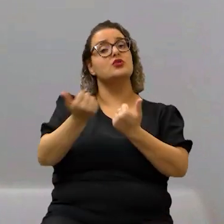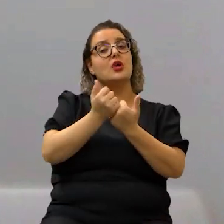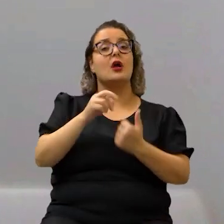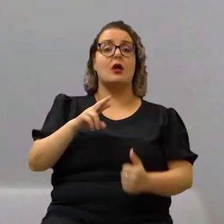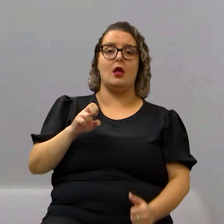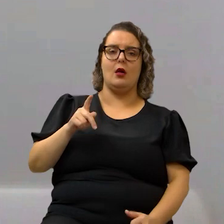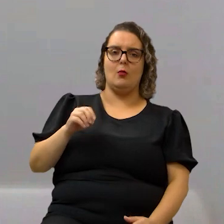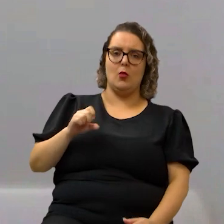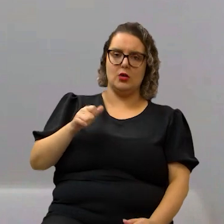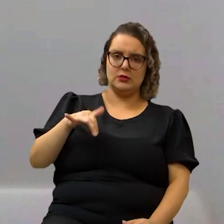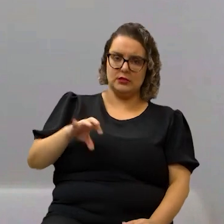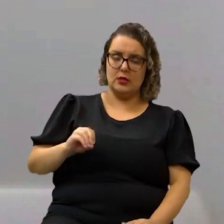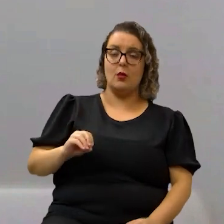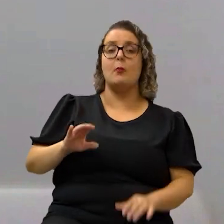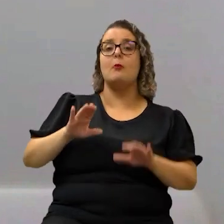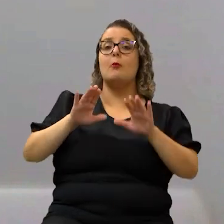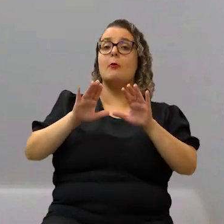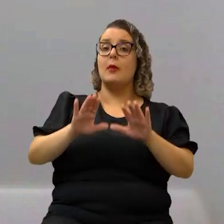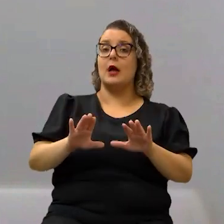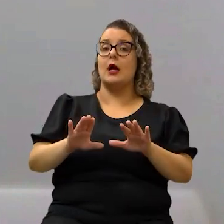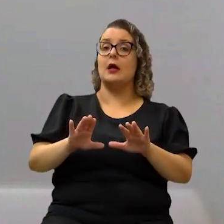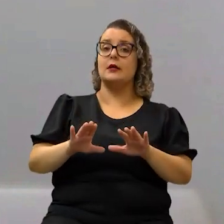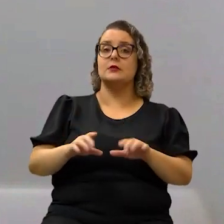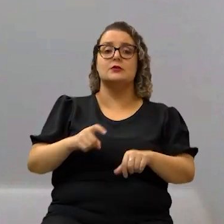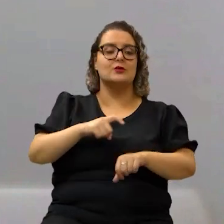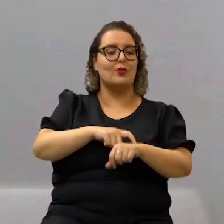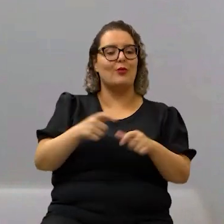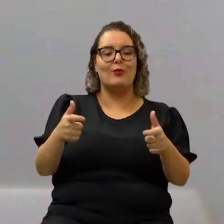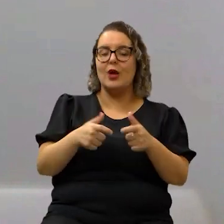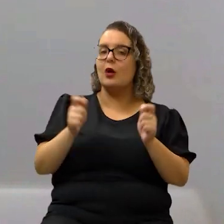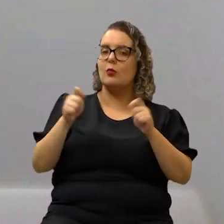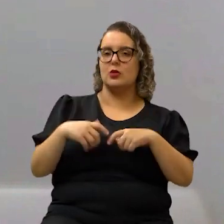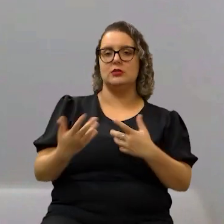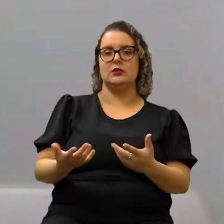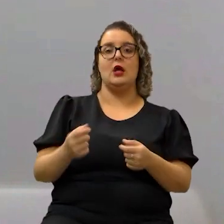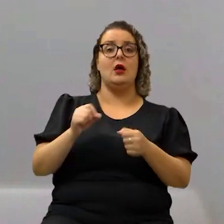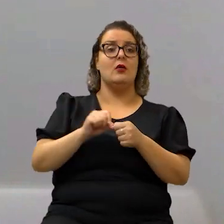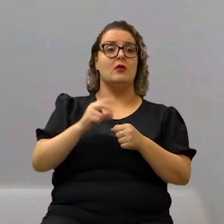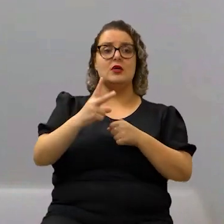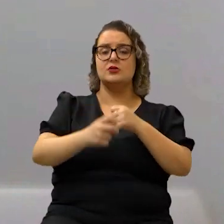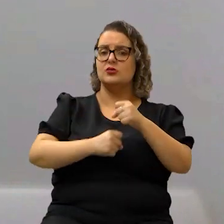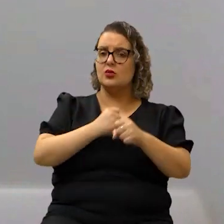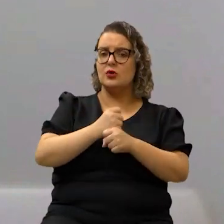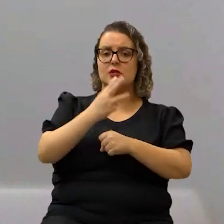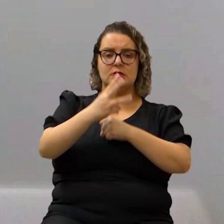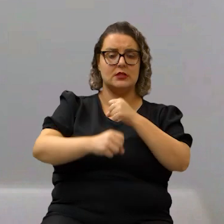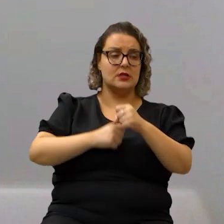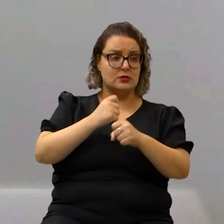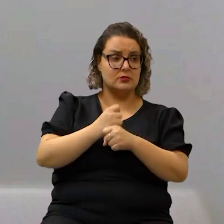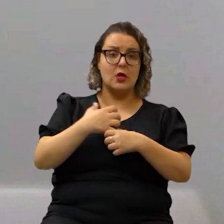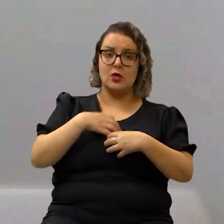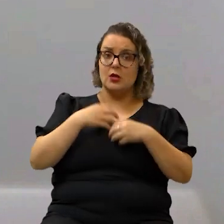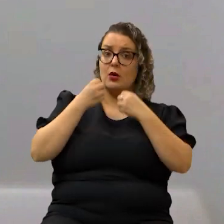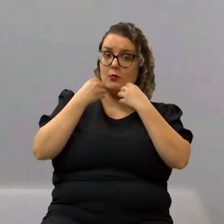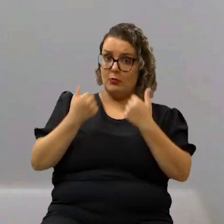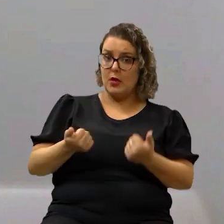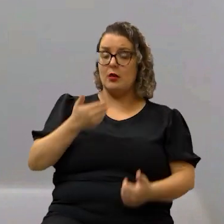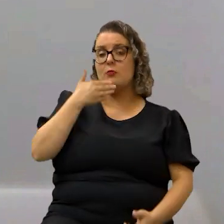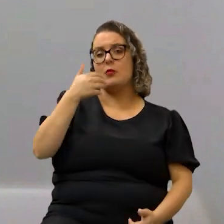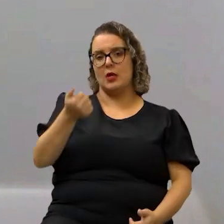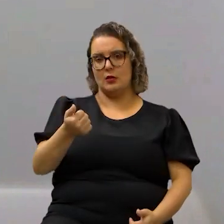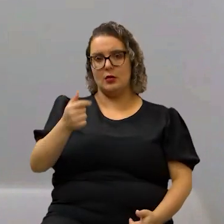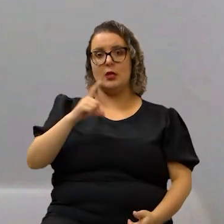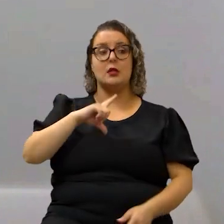Mas que essa reposição hormonal seja feita pelo menor tempo necessário. Então, fez aí 2, 3 anos, está se sentindo